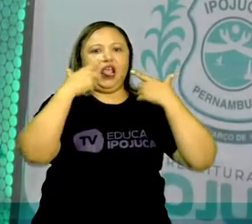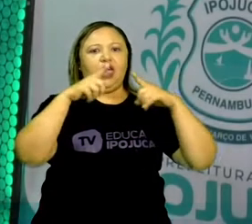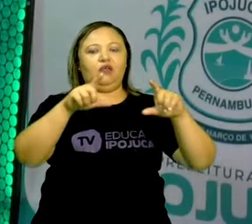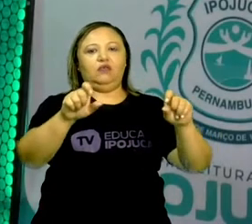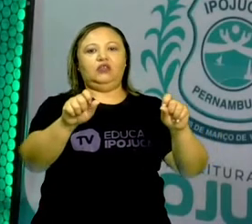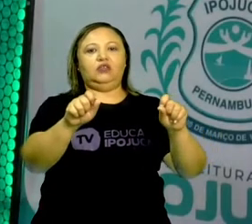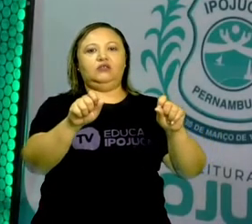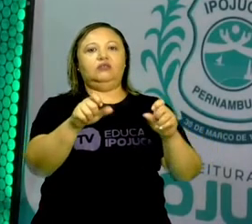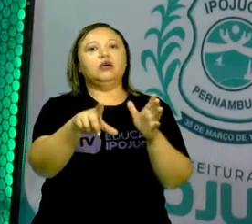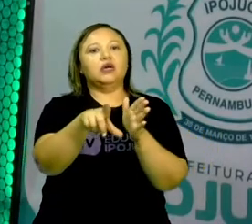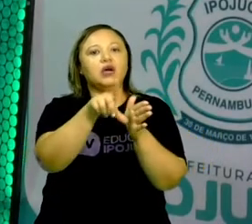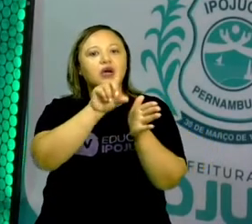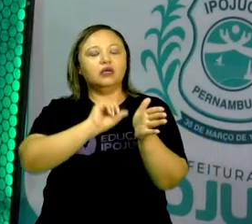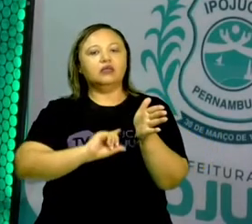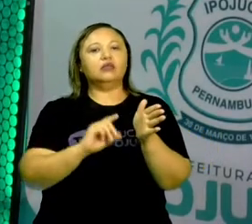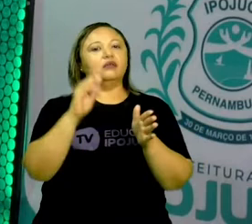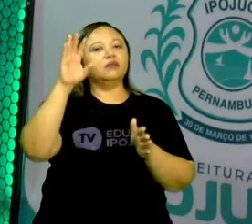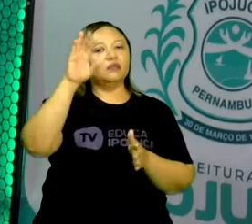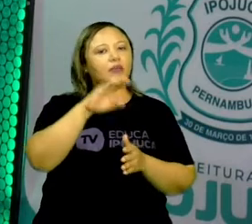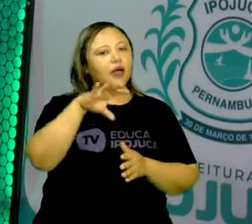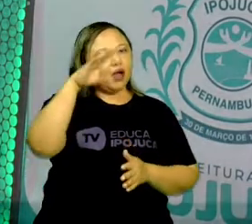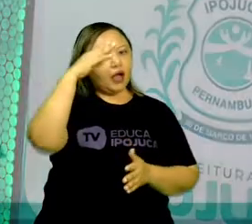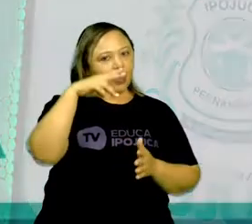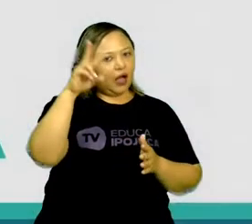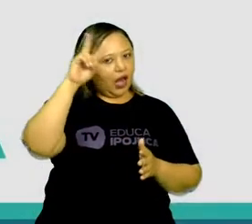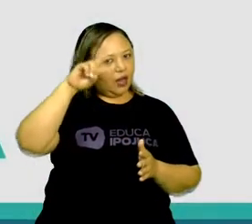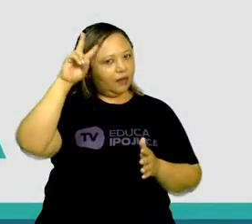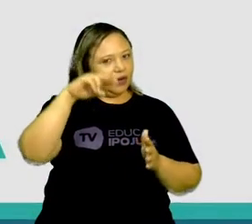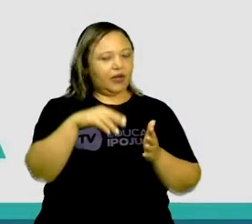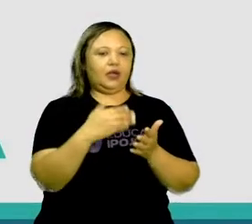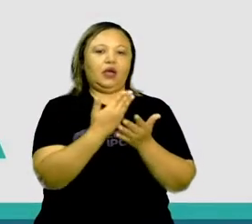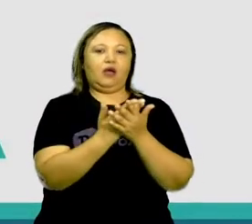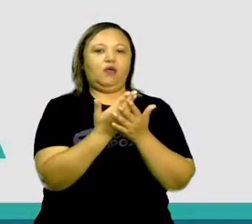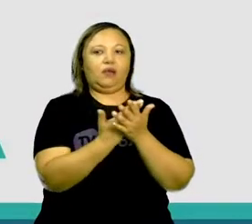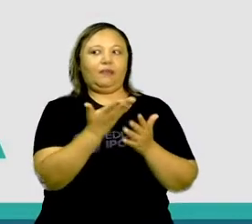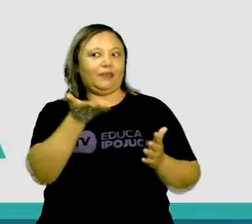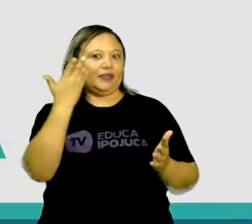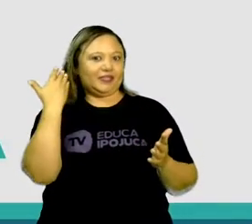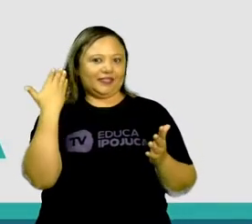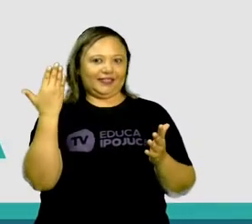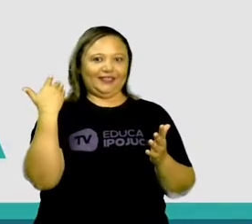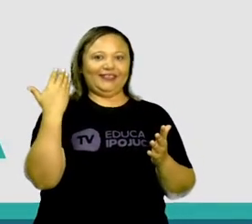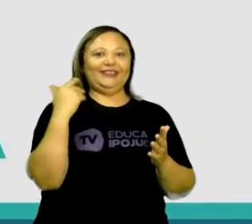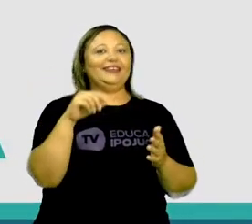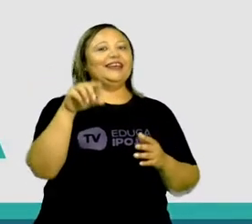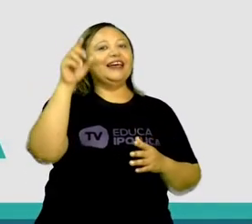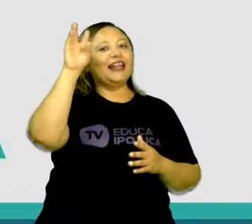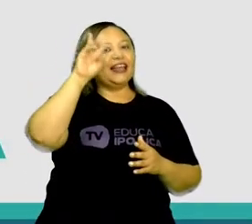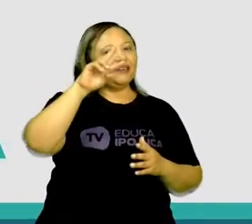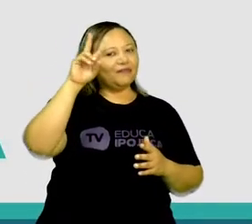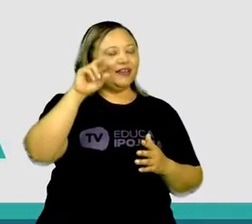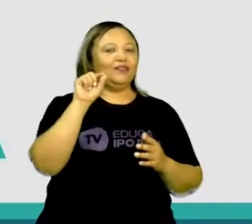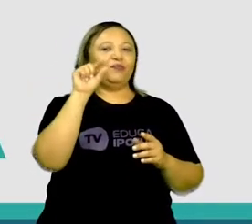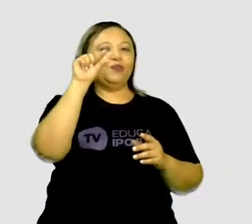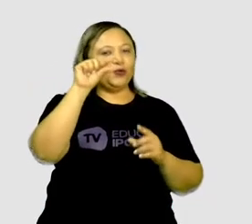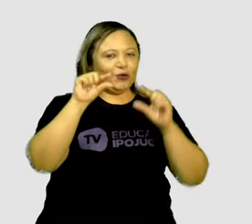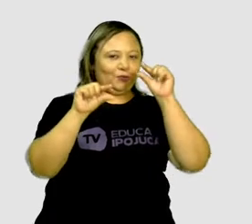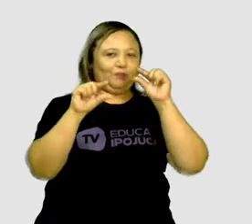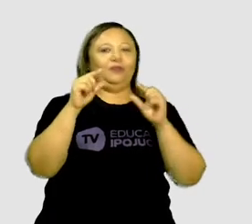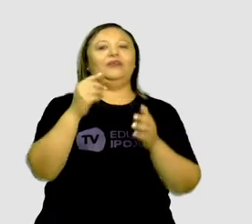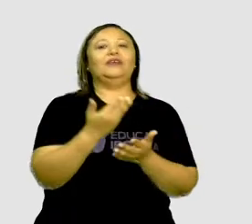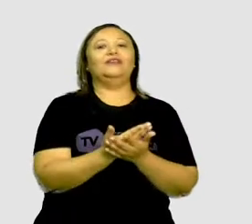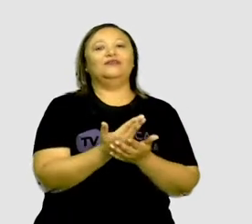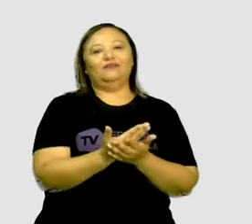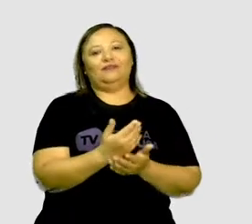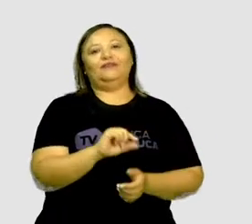antes, vamos rever o que a gente viu na aula passada. Vamos relembrar, né, um pouquinho do que a gente estudou na